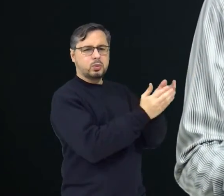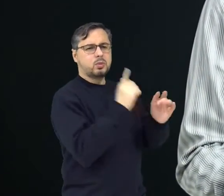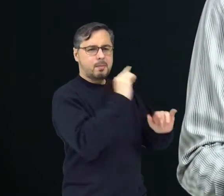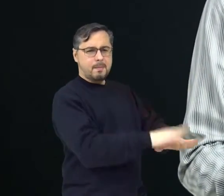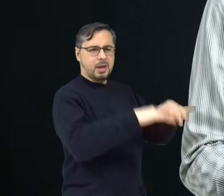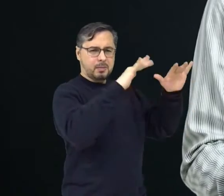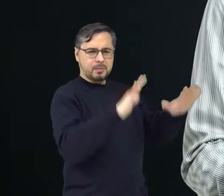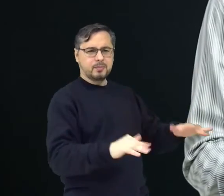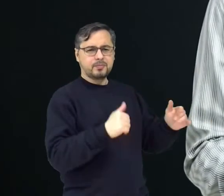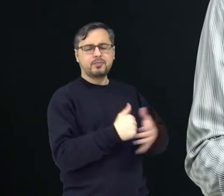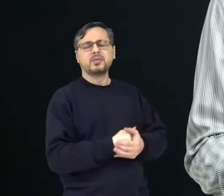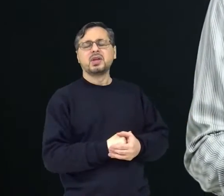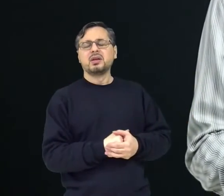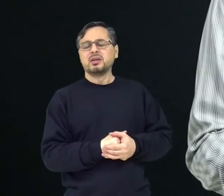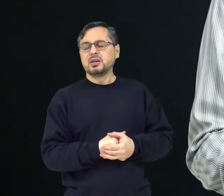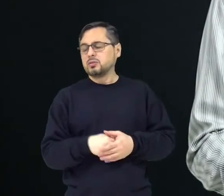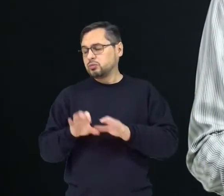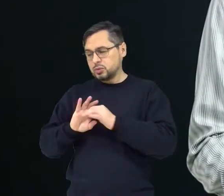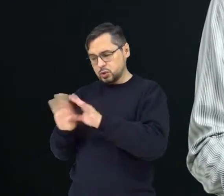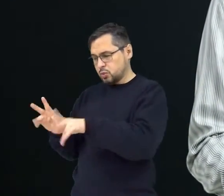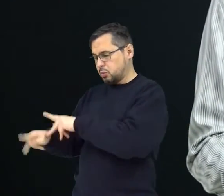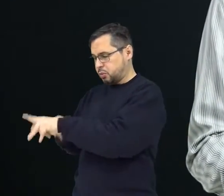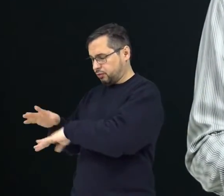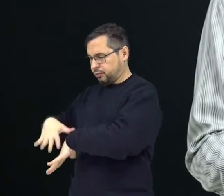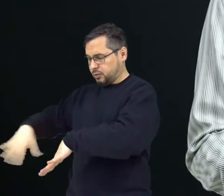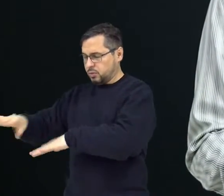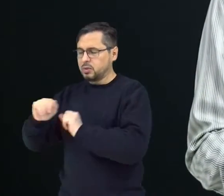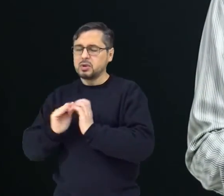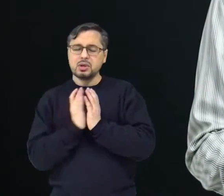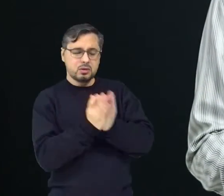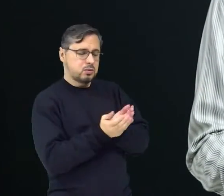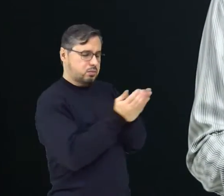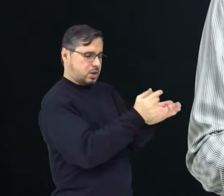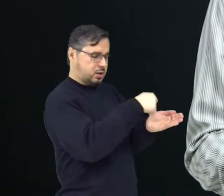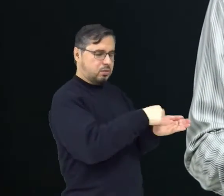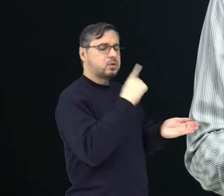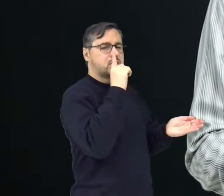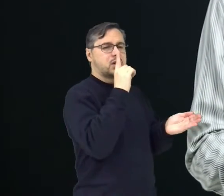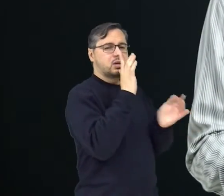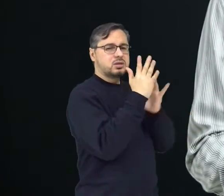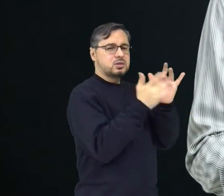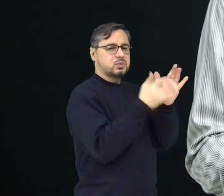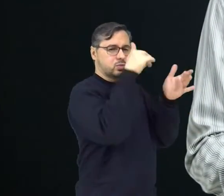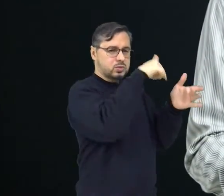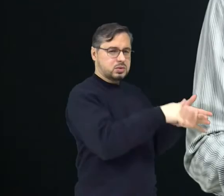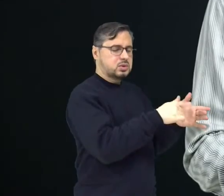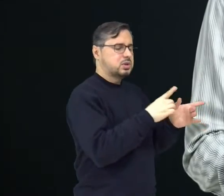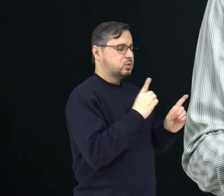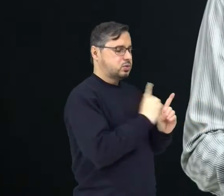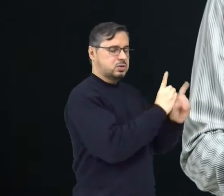o levaram consigo no barco, assim como estava. Outros barcos o seguiam.